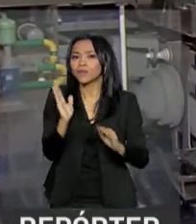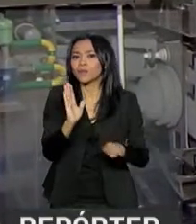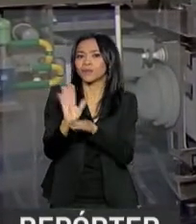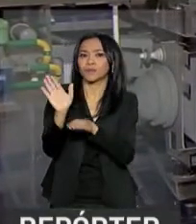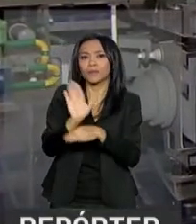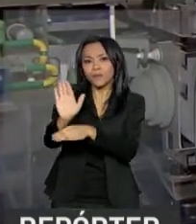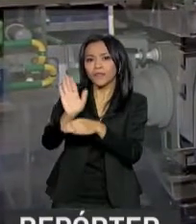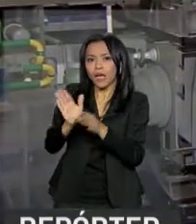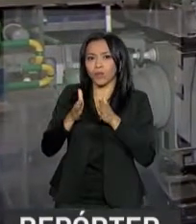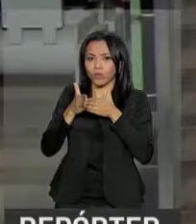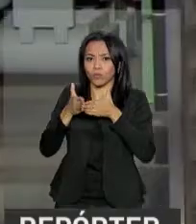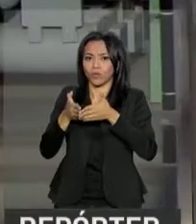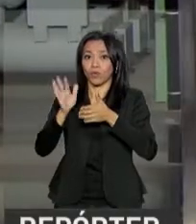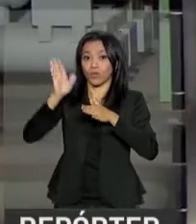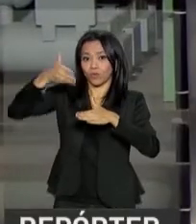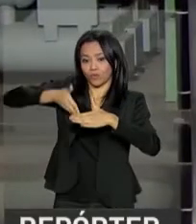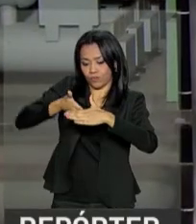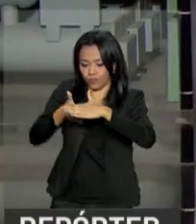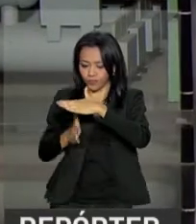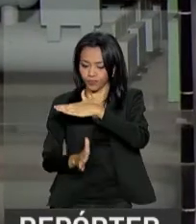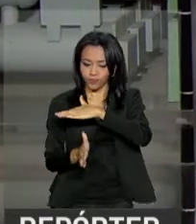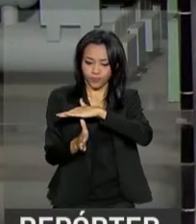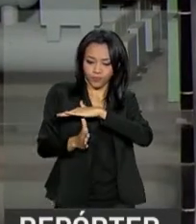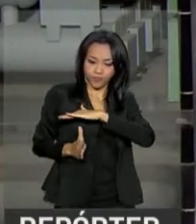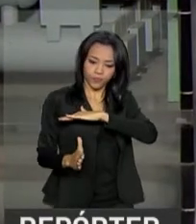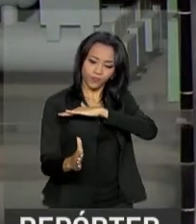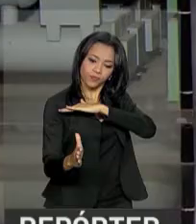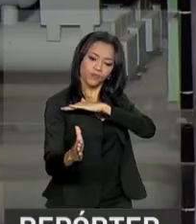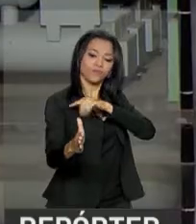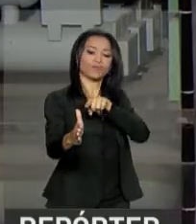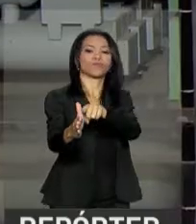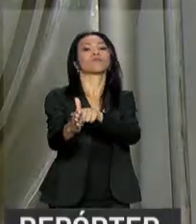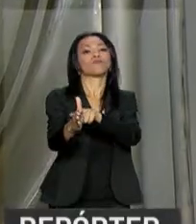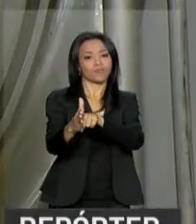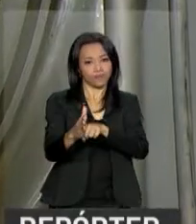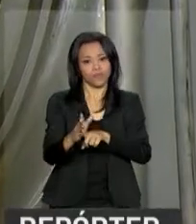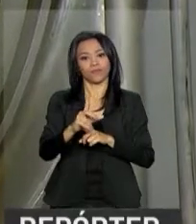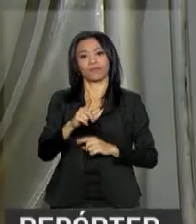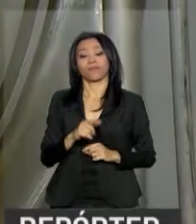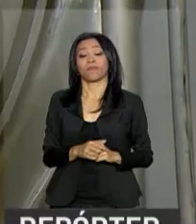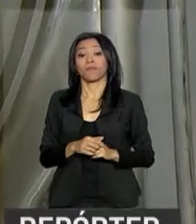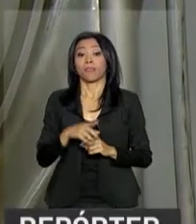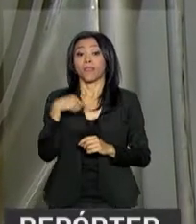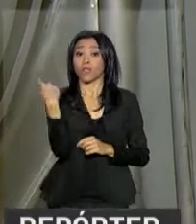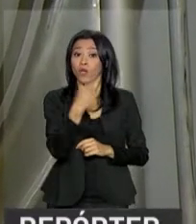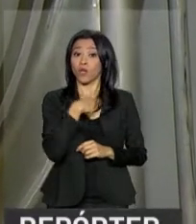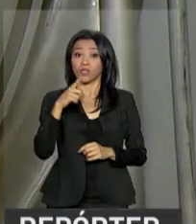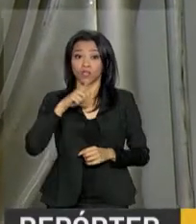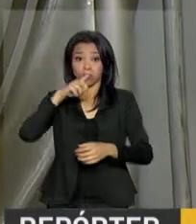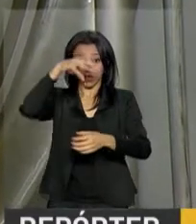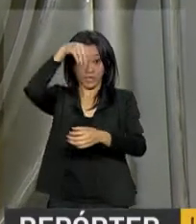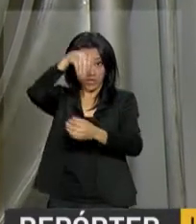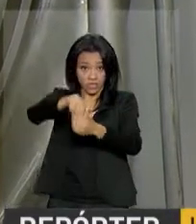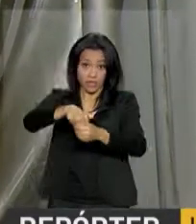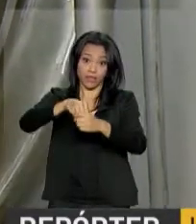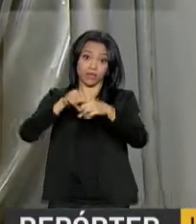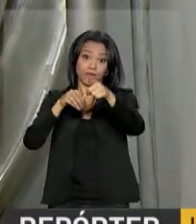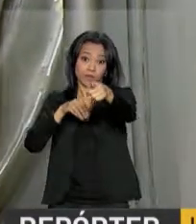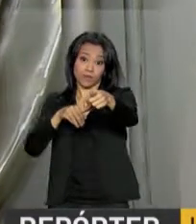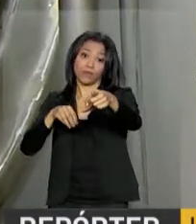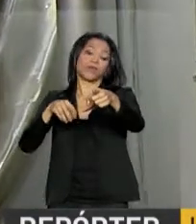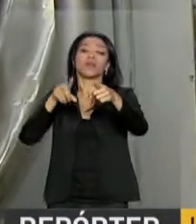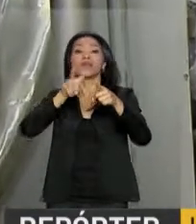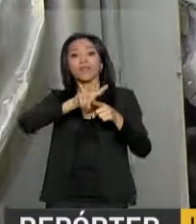três blocos entre eles o que vai abrigar o reator nuclear estamos dentro do bloco que vai abrigar as turbinas